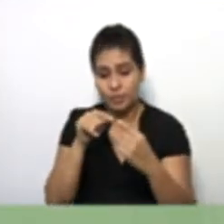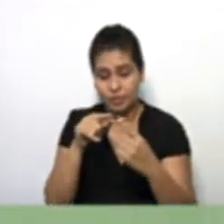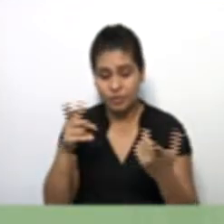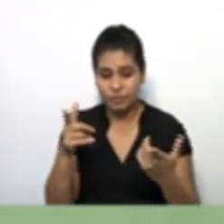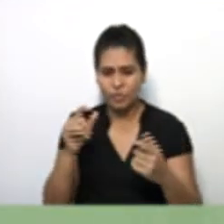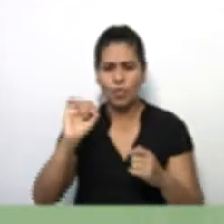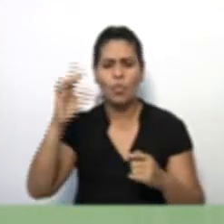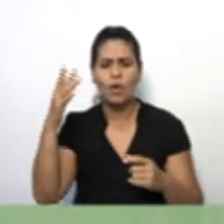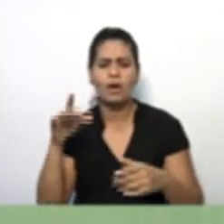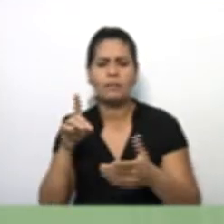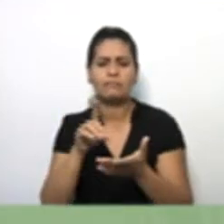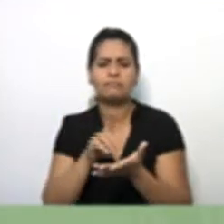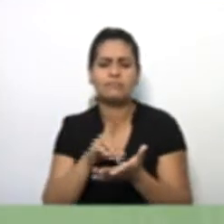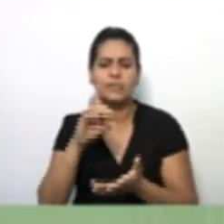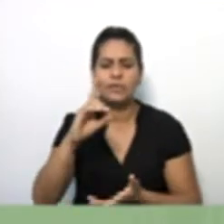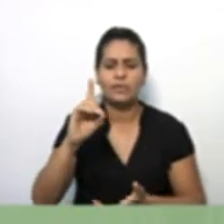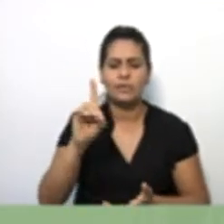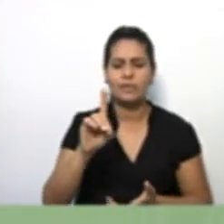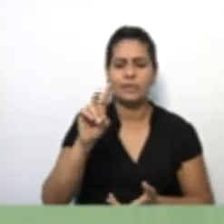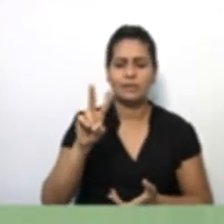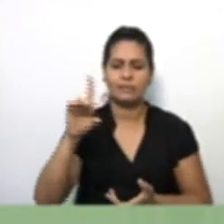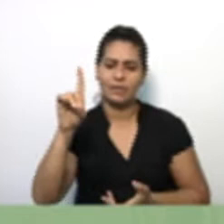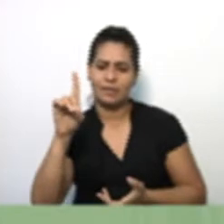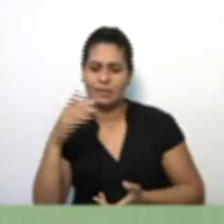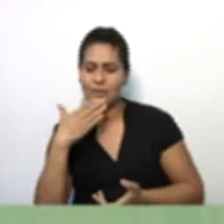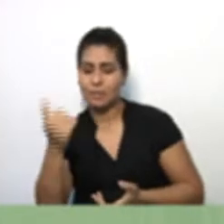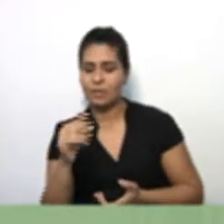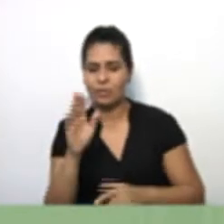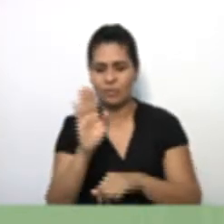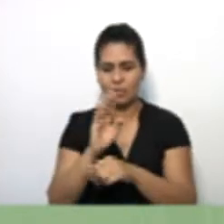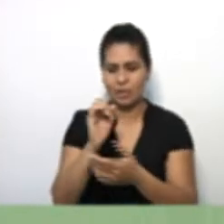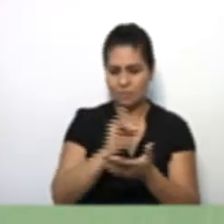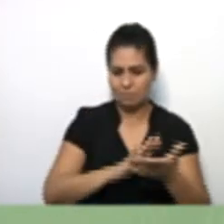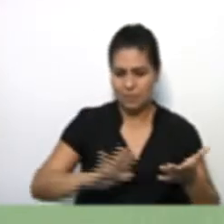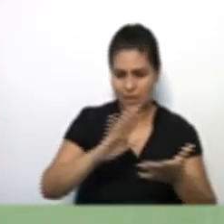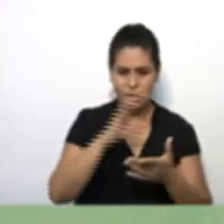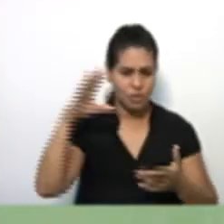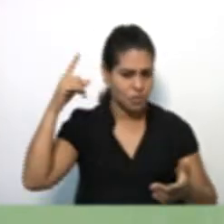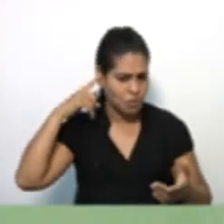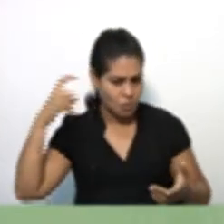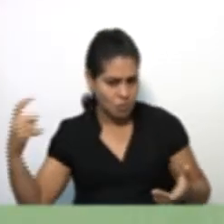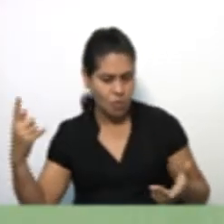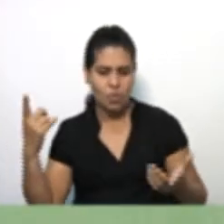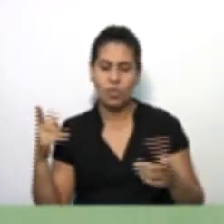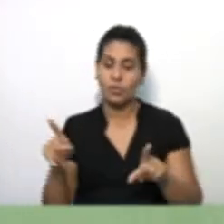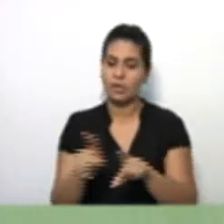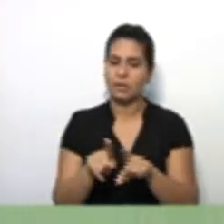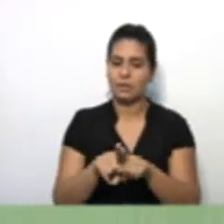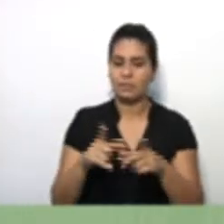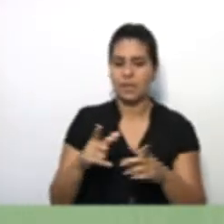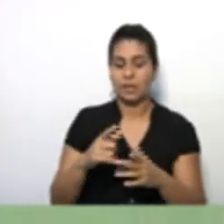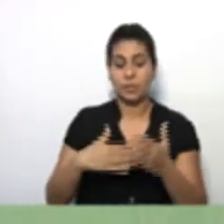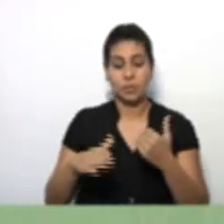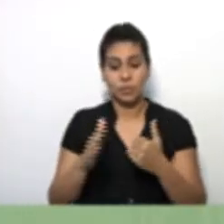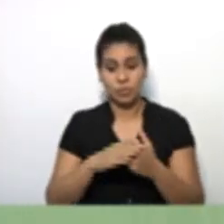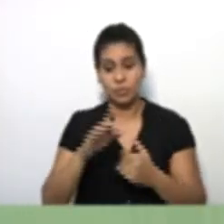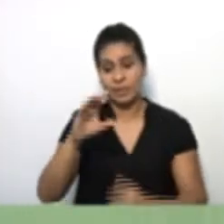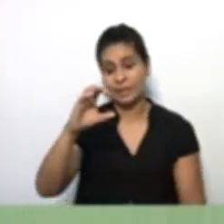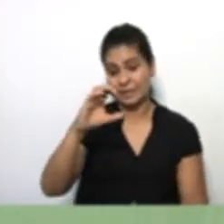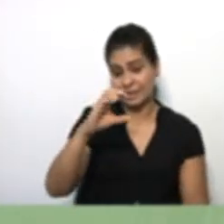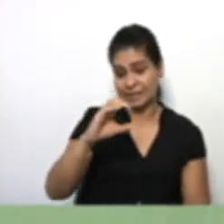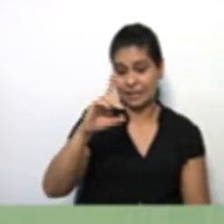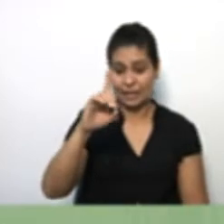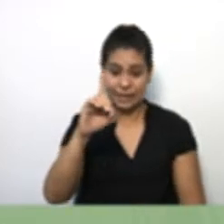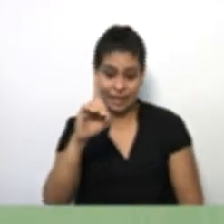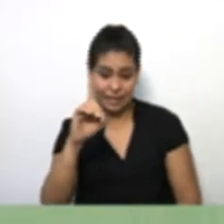caso do DVD lá? Melhor qualidade de imagem, melhor qualidade de som, enfim, disco mais compacto, né? Tanto é que o nome é CD,